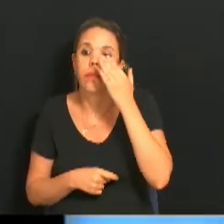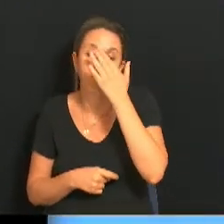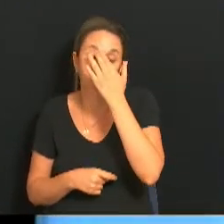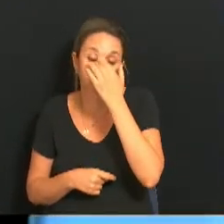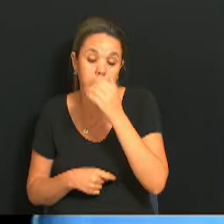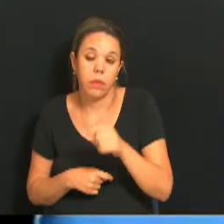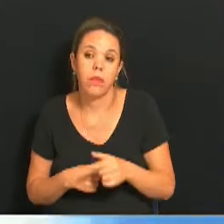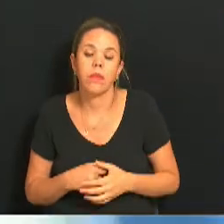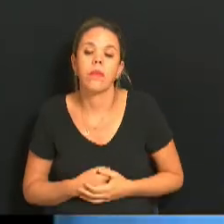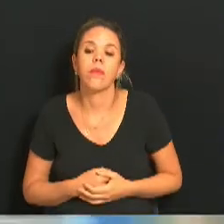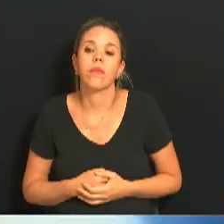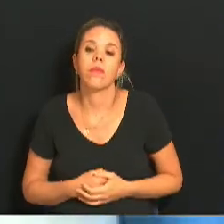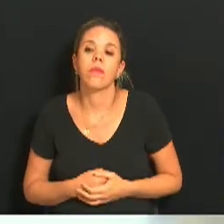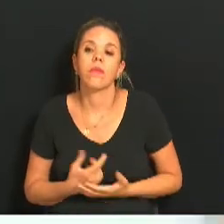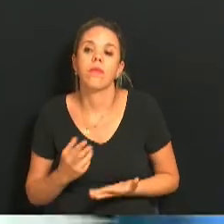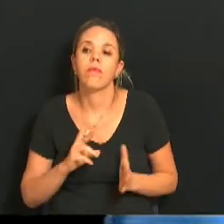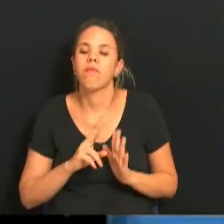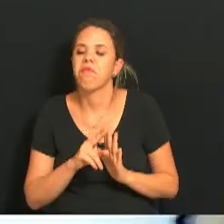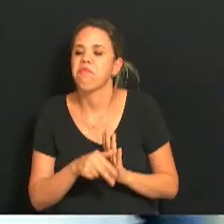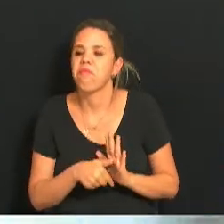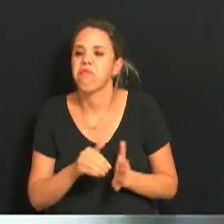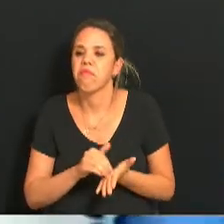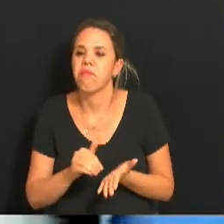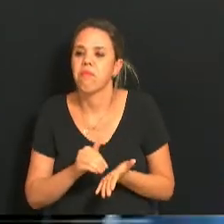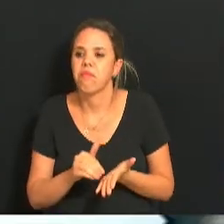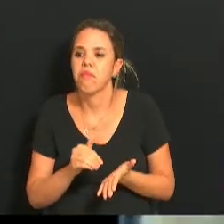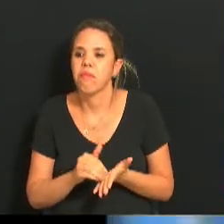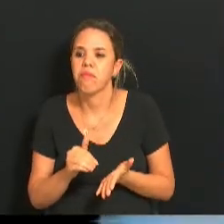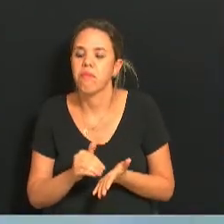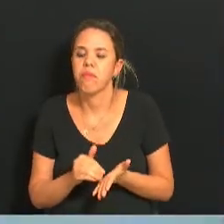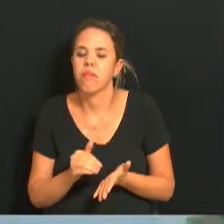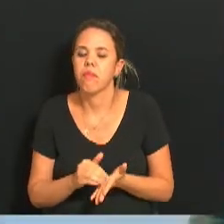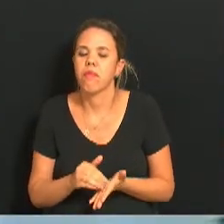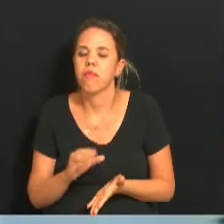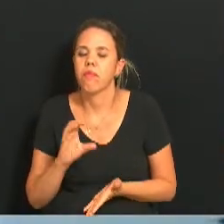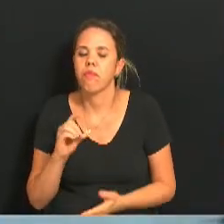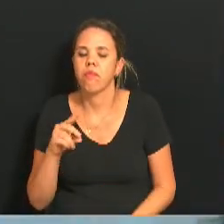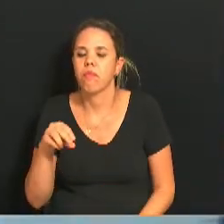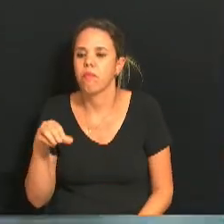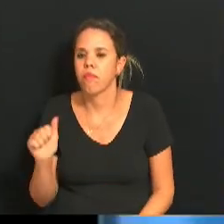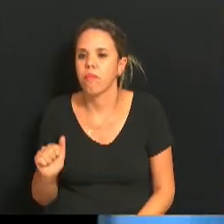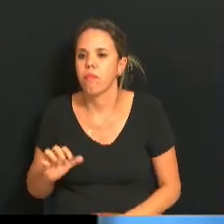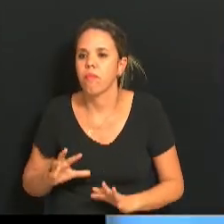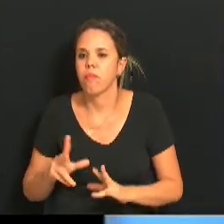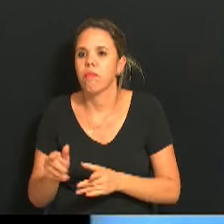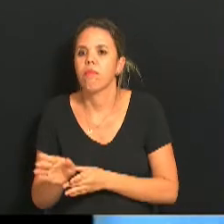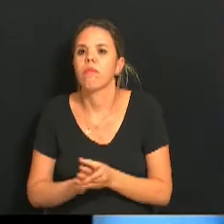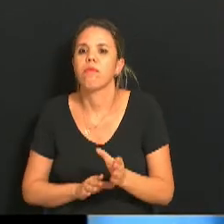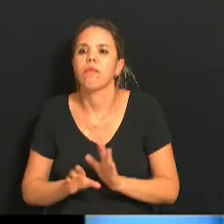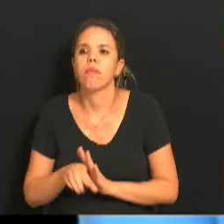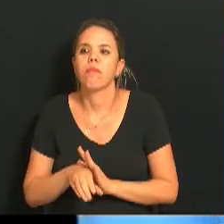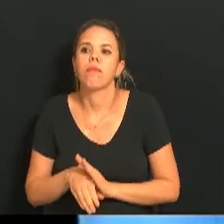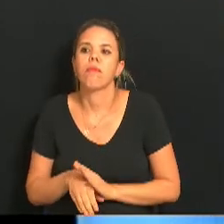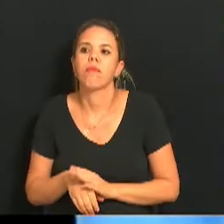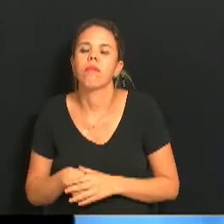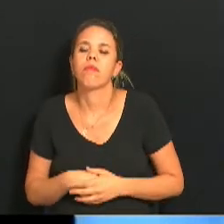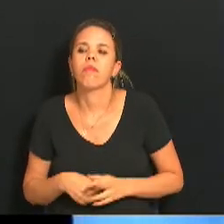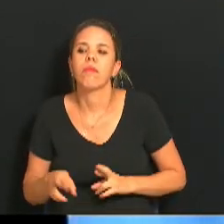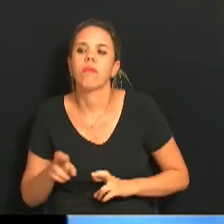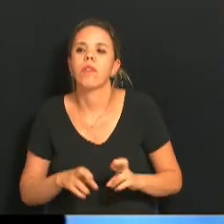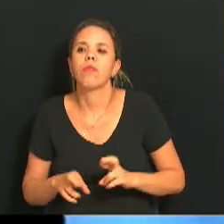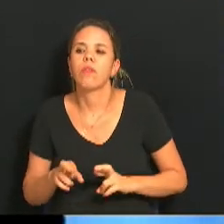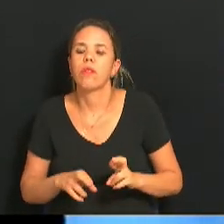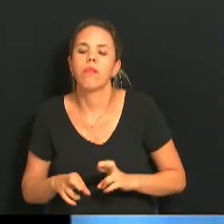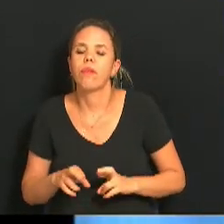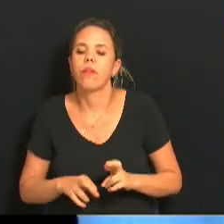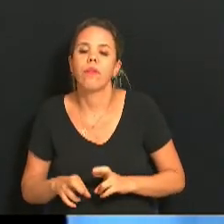habitantes sim dos bons o condema então todos os conceitos são analisados sob